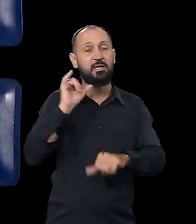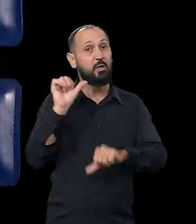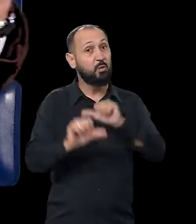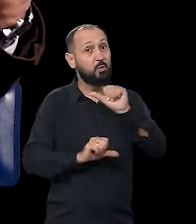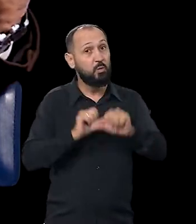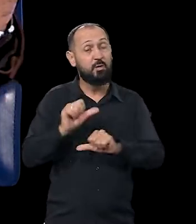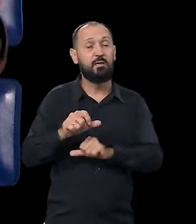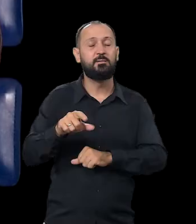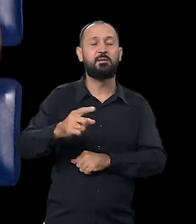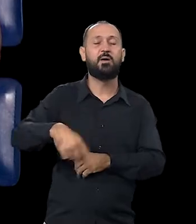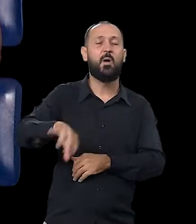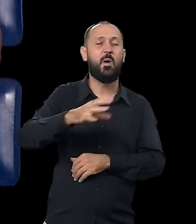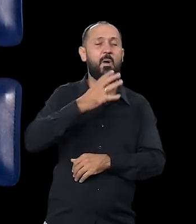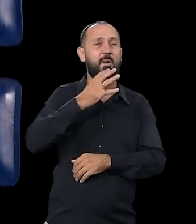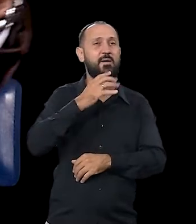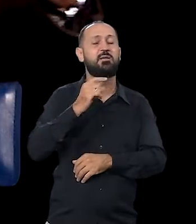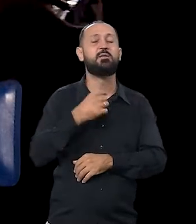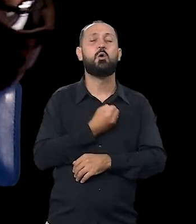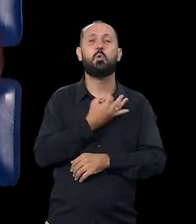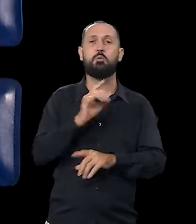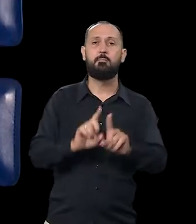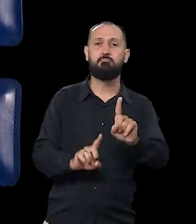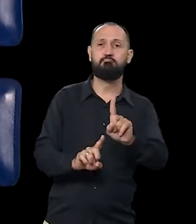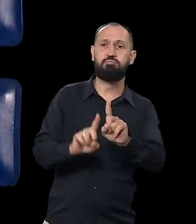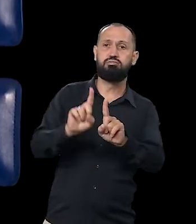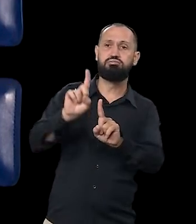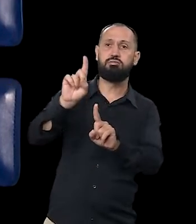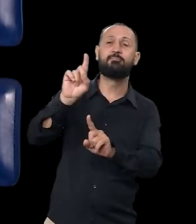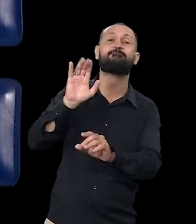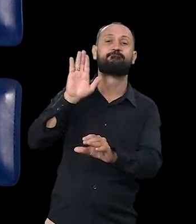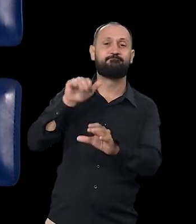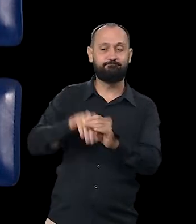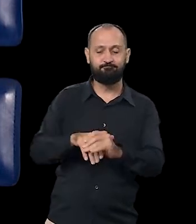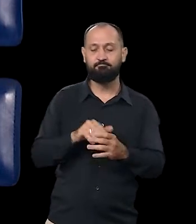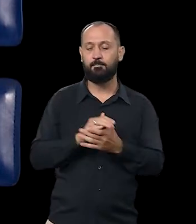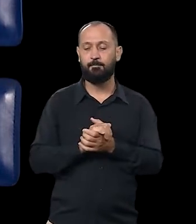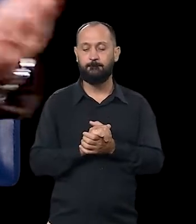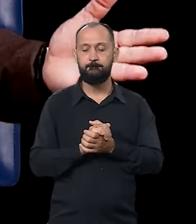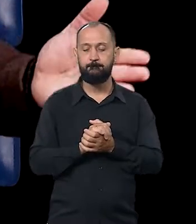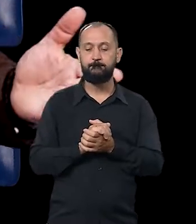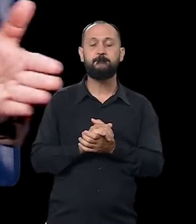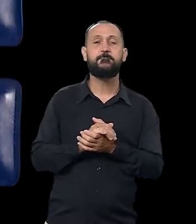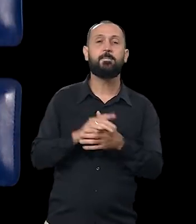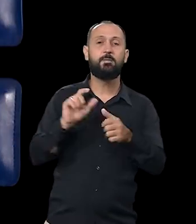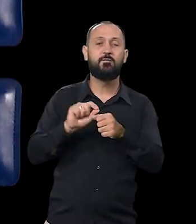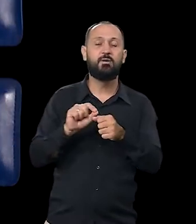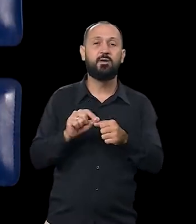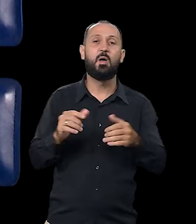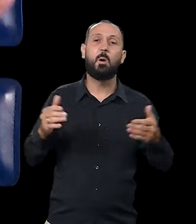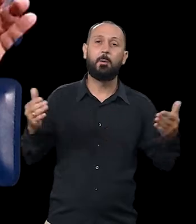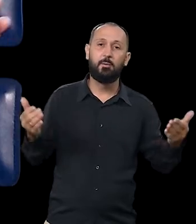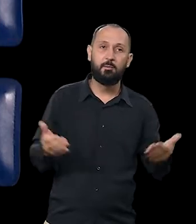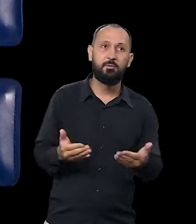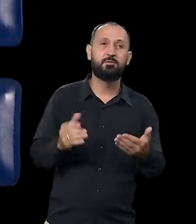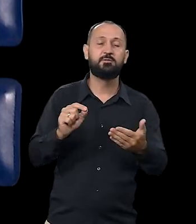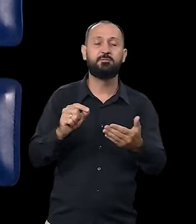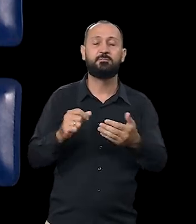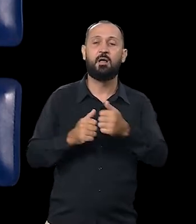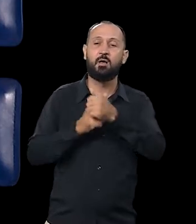e se tornasse mais conhecido, haveria o crescimento eleitoral, né? E ele veio, né? E